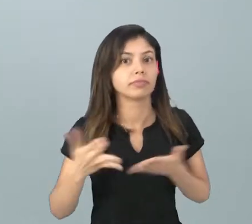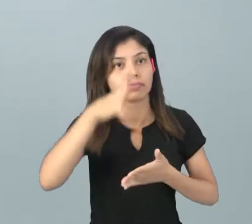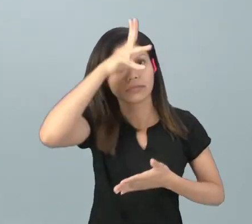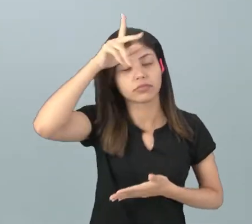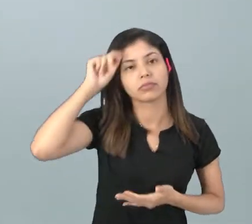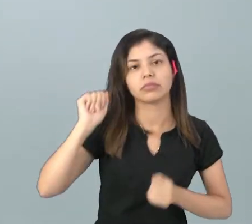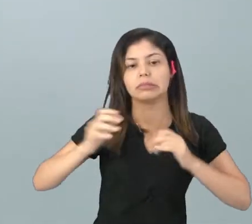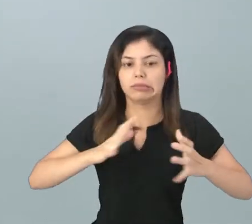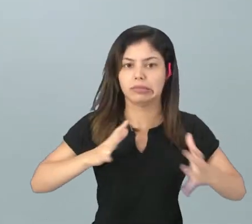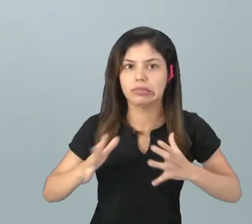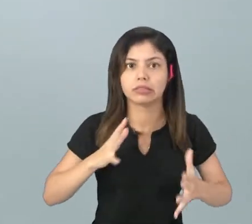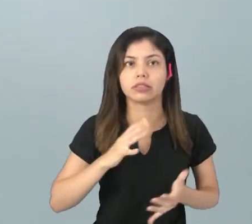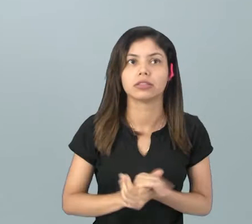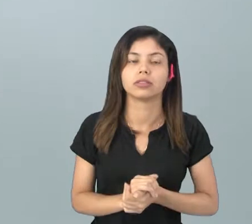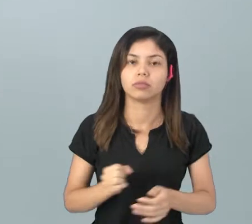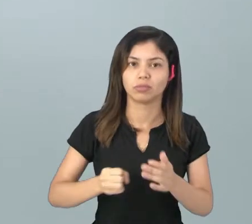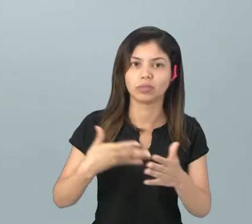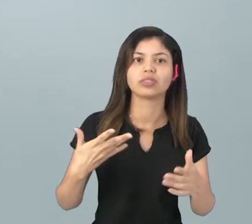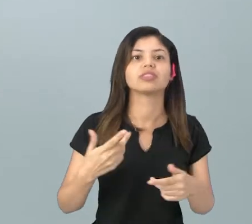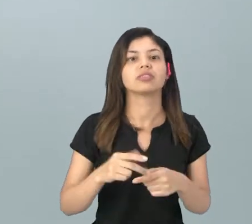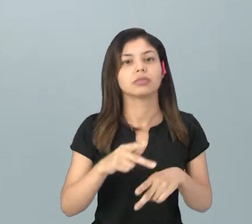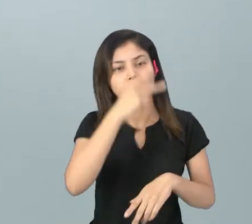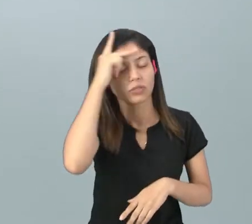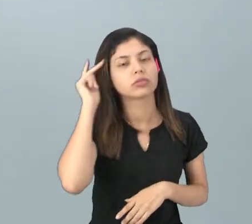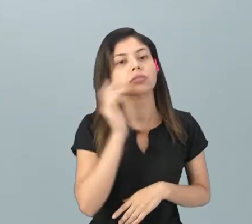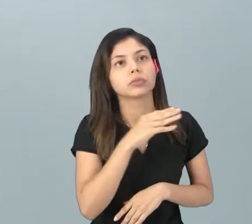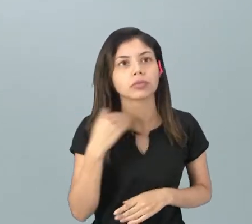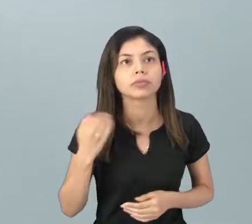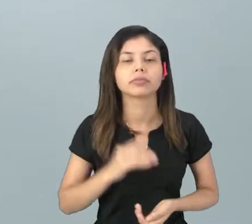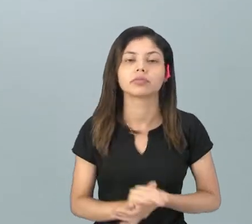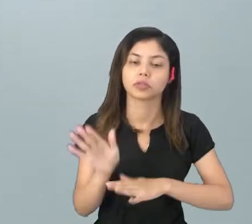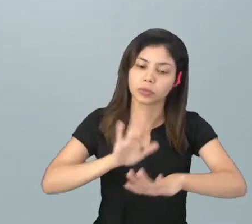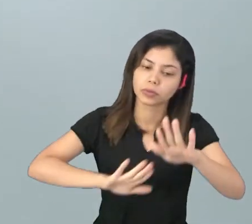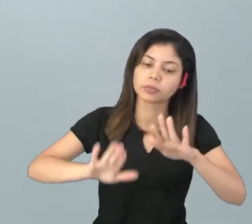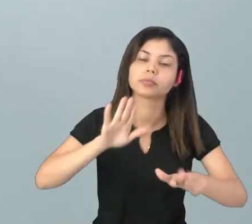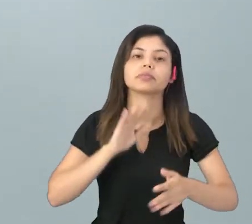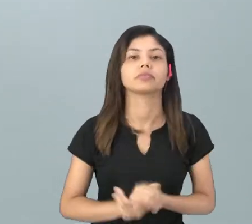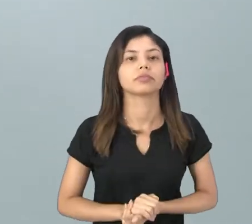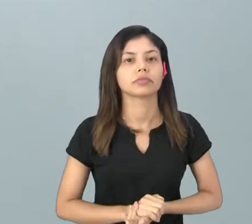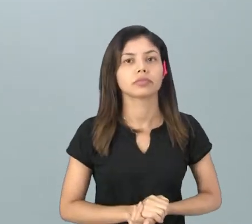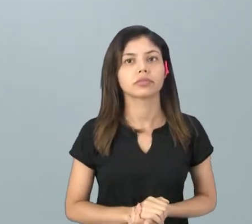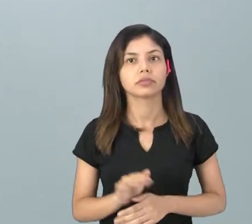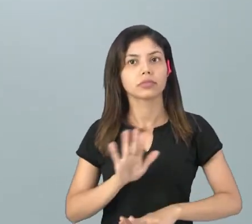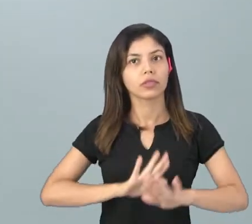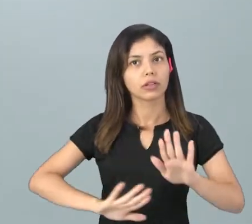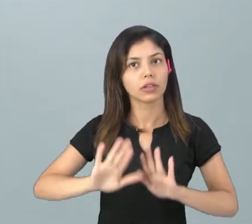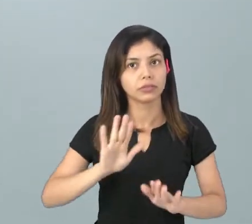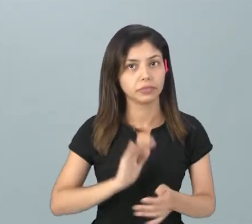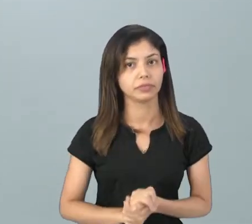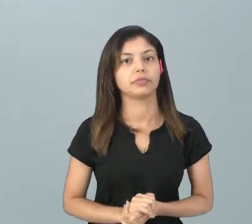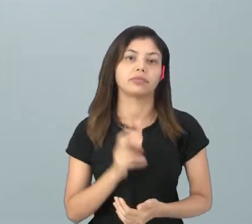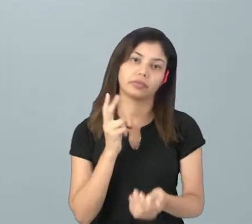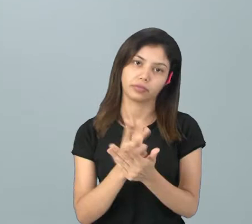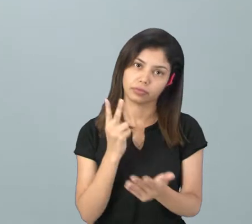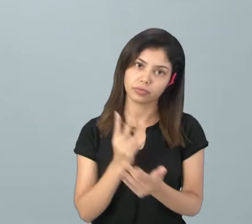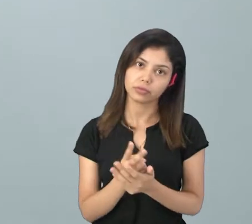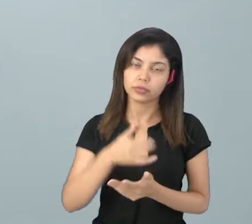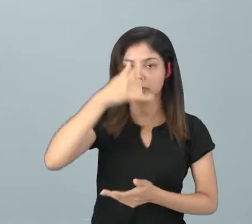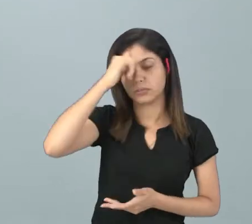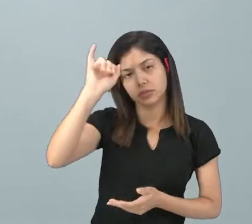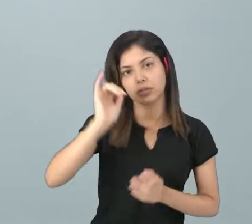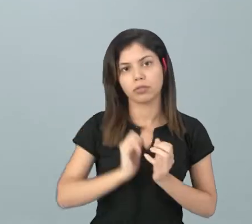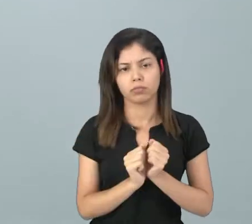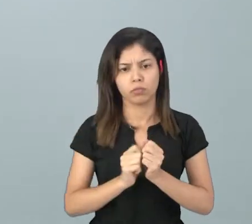sendo sacudido, muita gente morrendo, então é muito cuidado, gente, muito cuidado, muita cautela, procurar